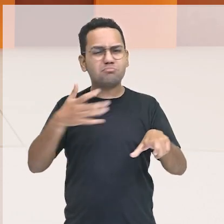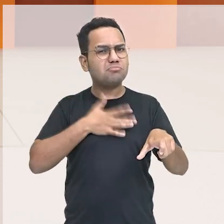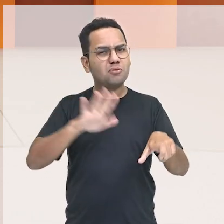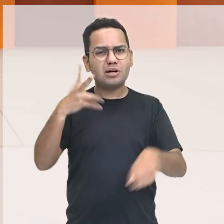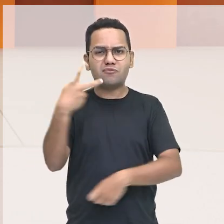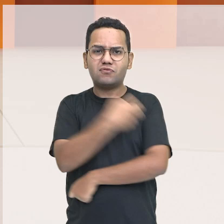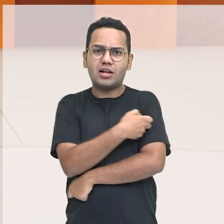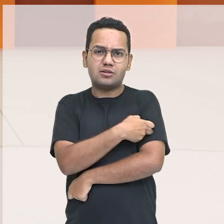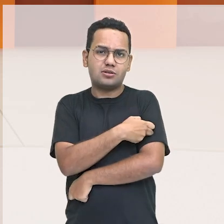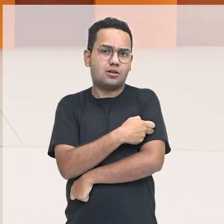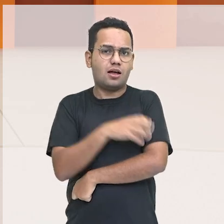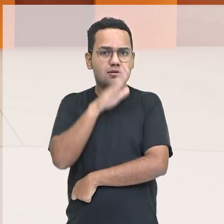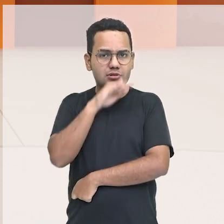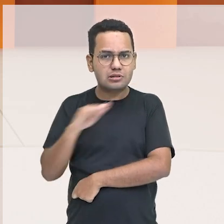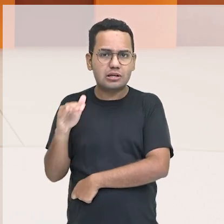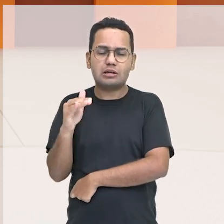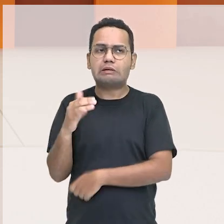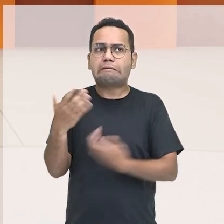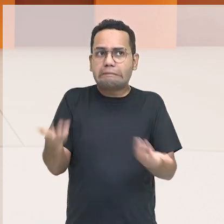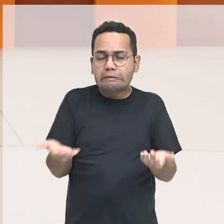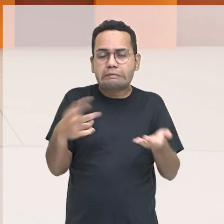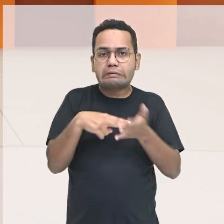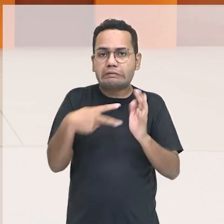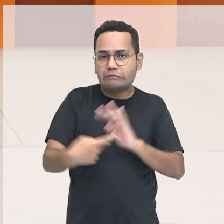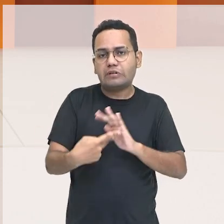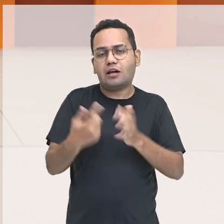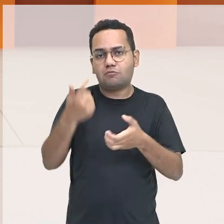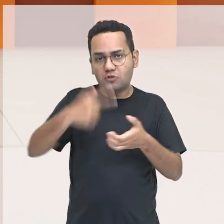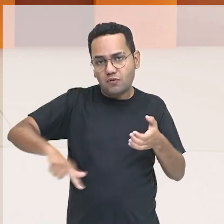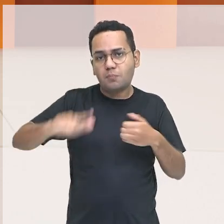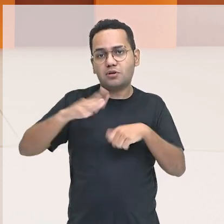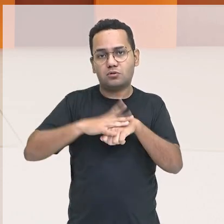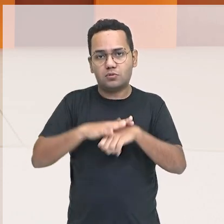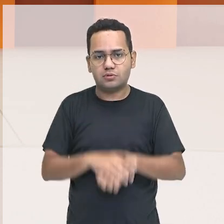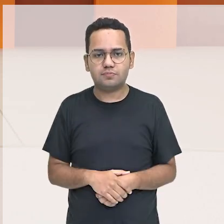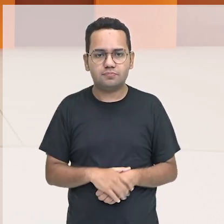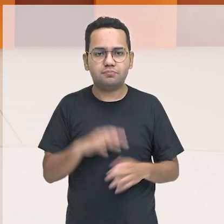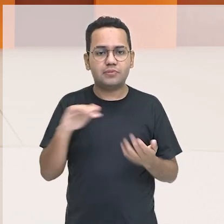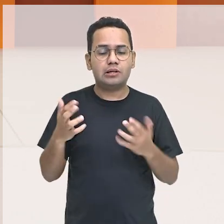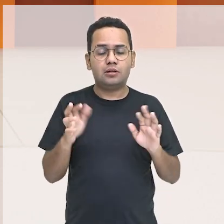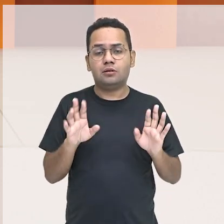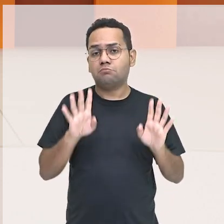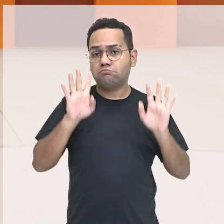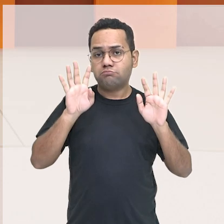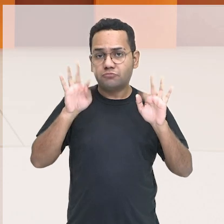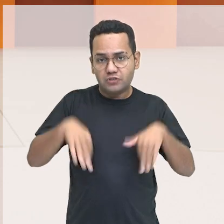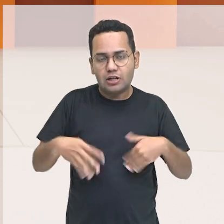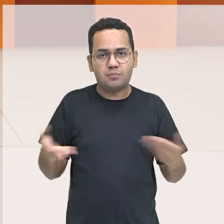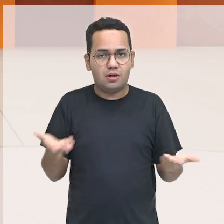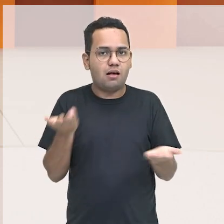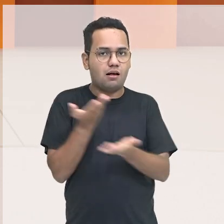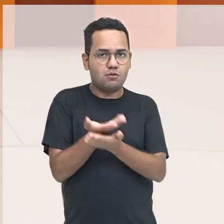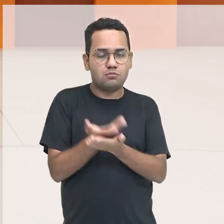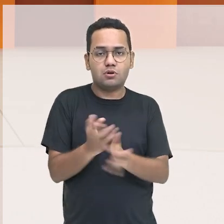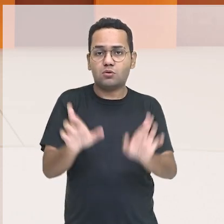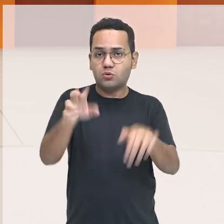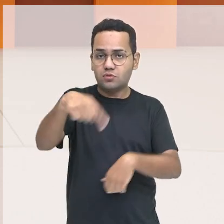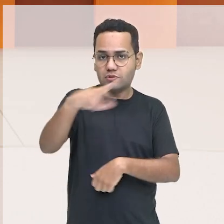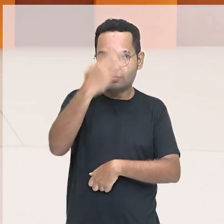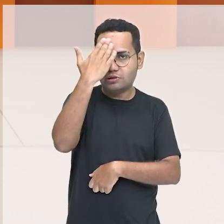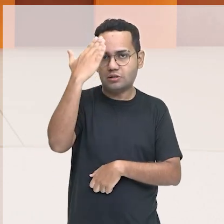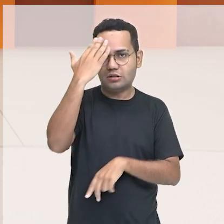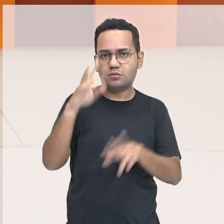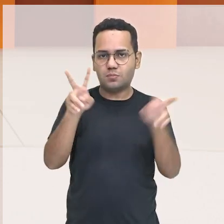questão da vacinação, certo? Muito bem, gente, a gente fica por aqui, esperamos ter contribuído com o nosso pensamento aí da